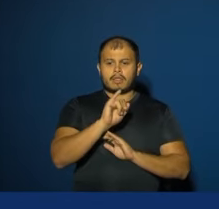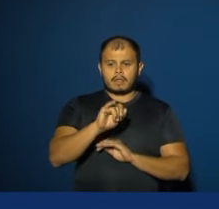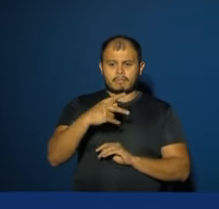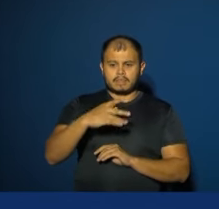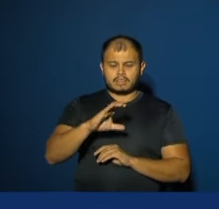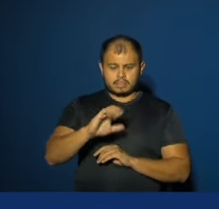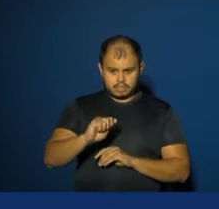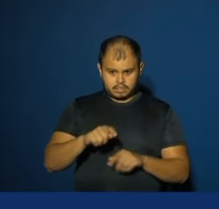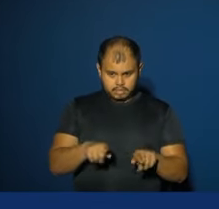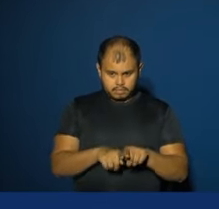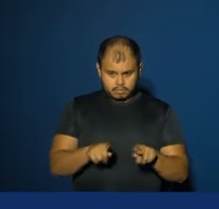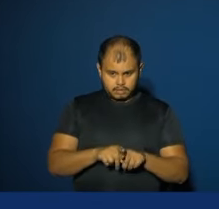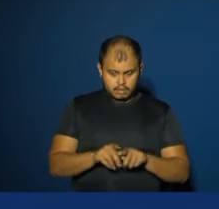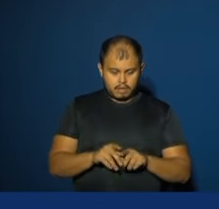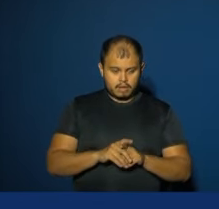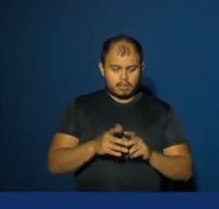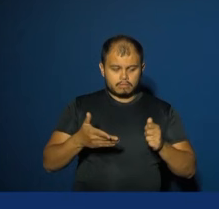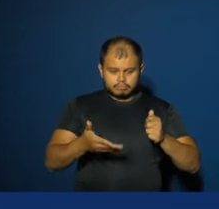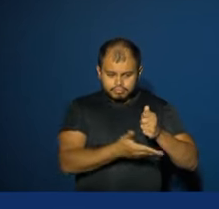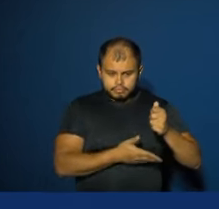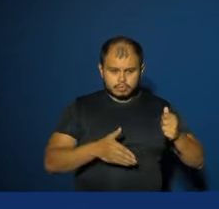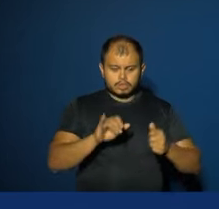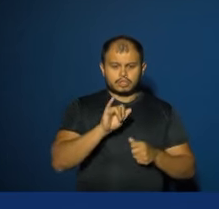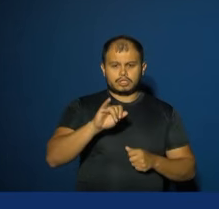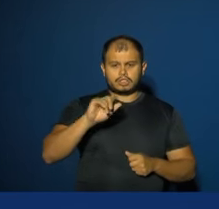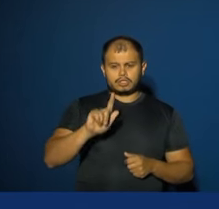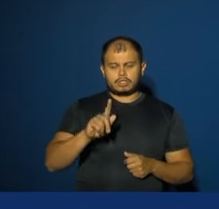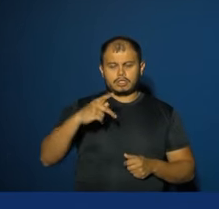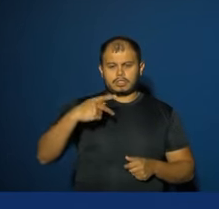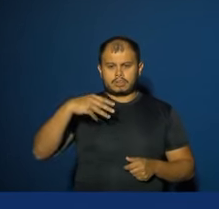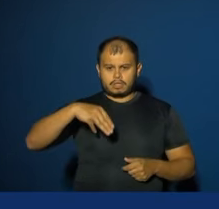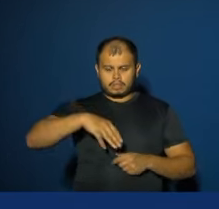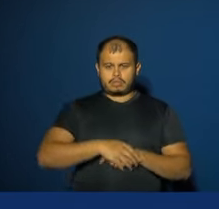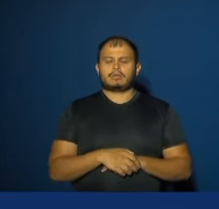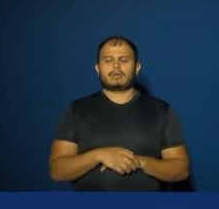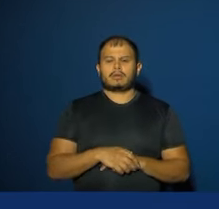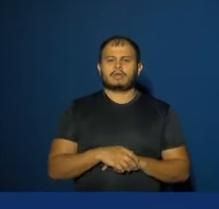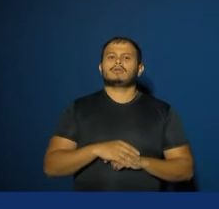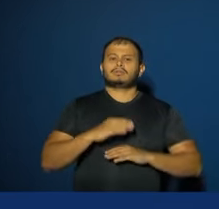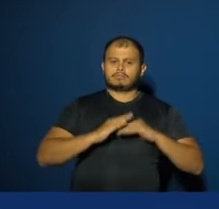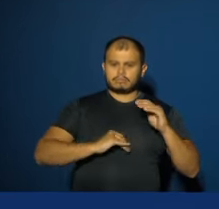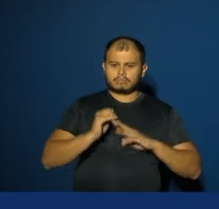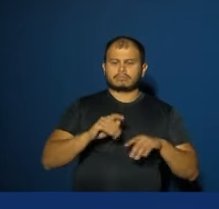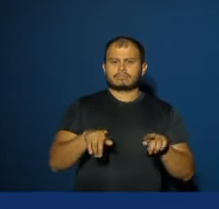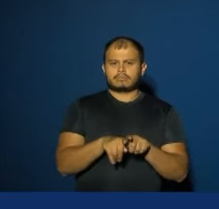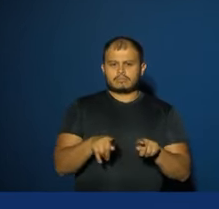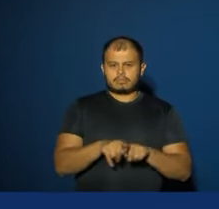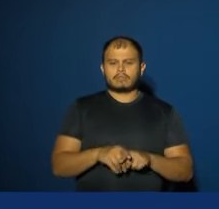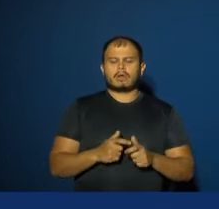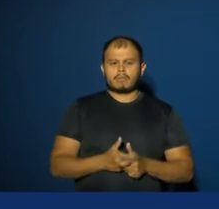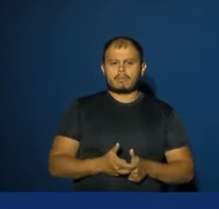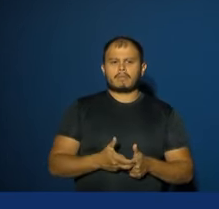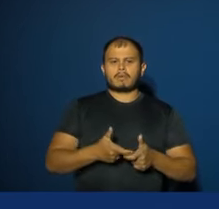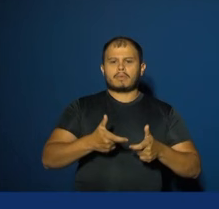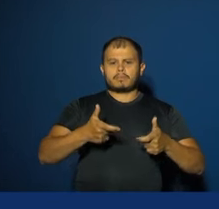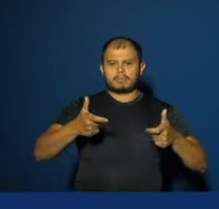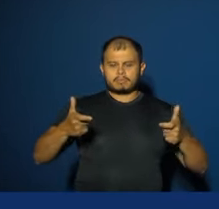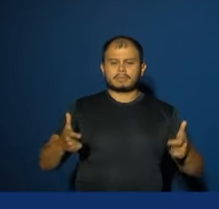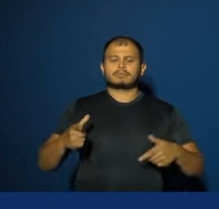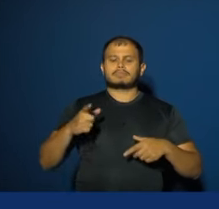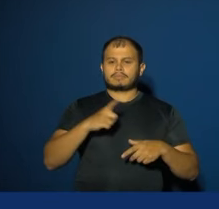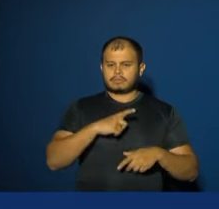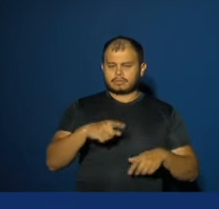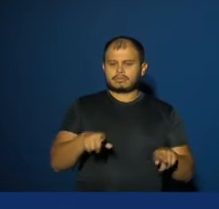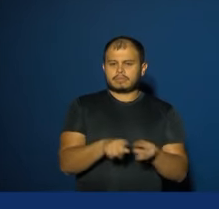um pouco abaixo do IGPM. A geração, da mesma forma, é o crescimento da carga, também temos